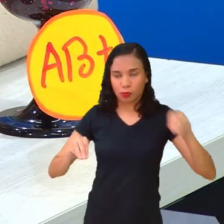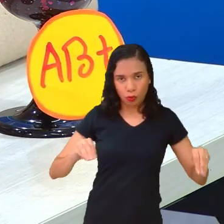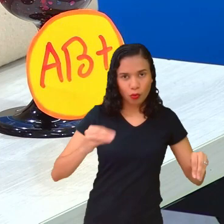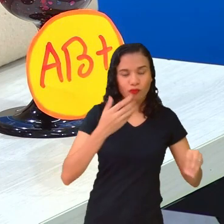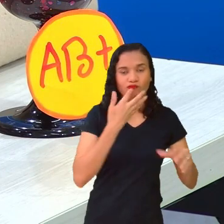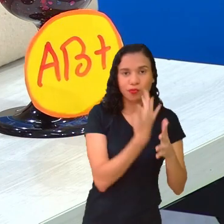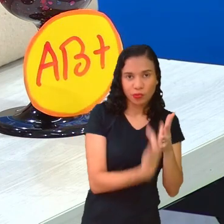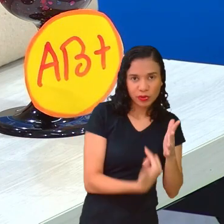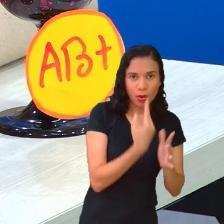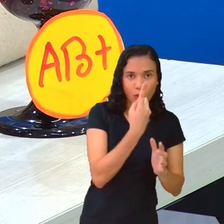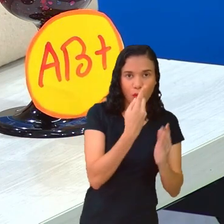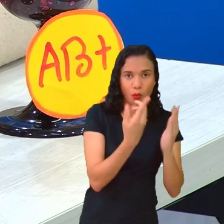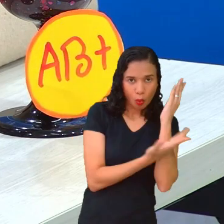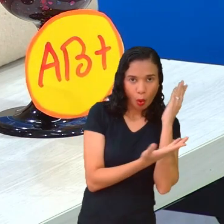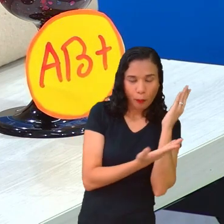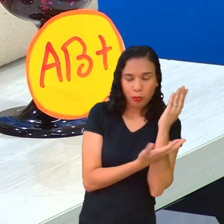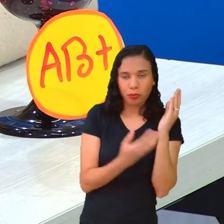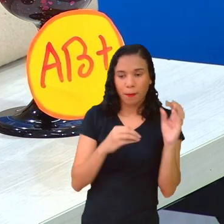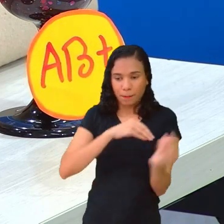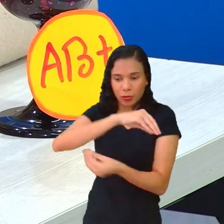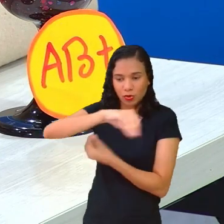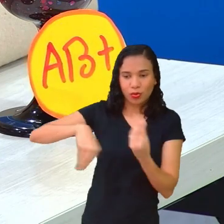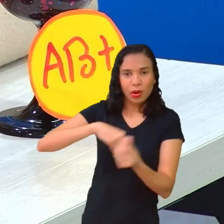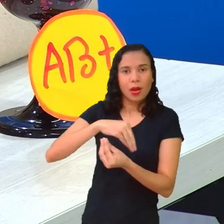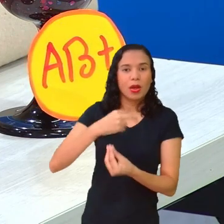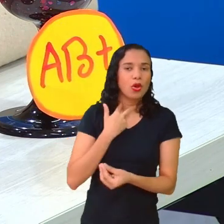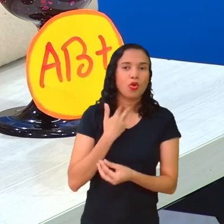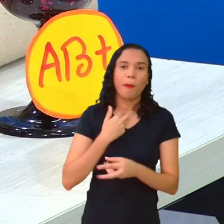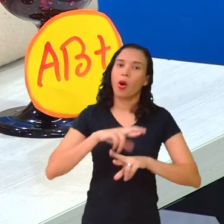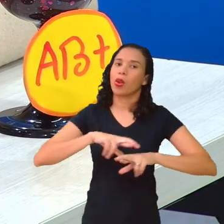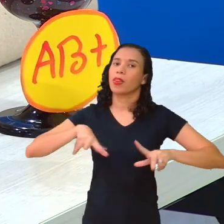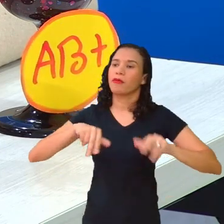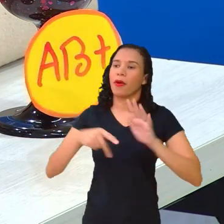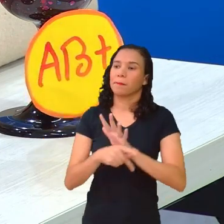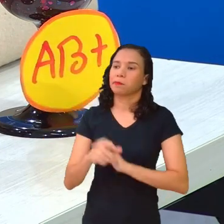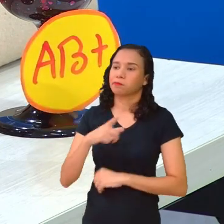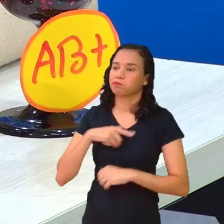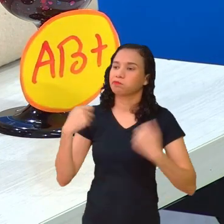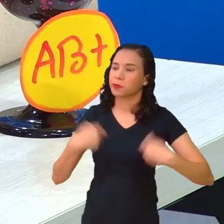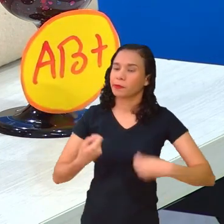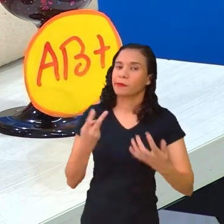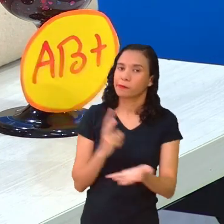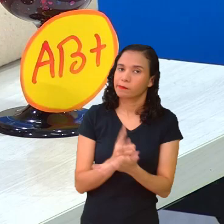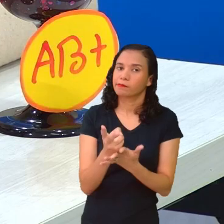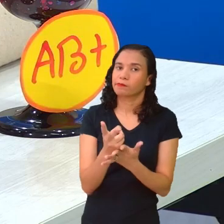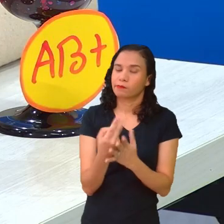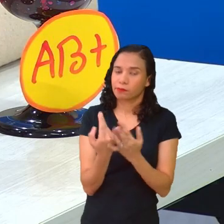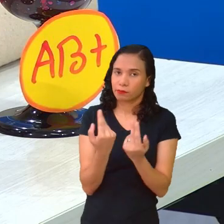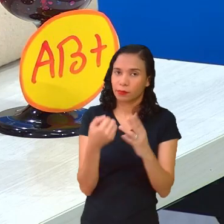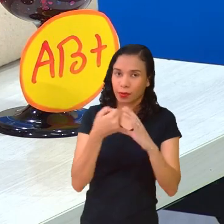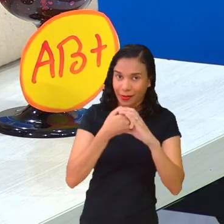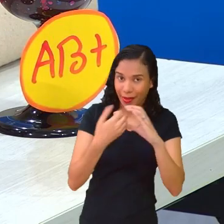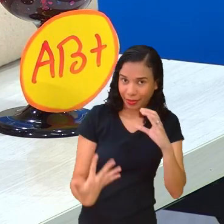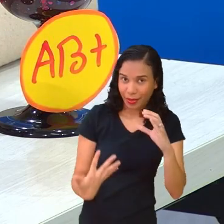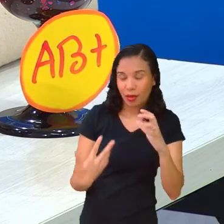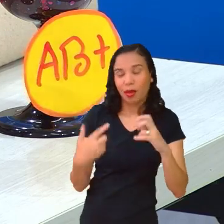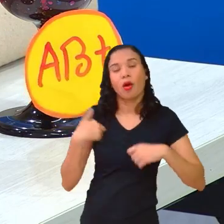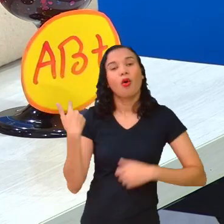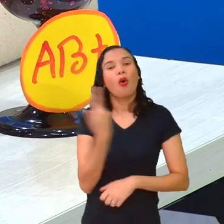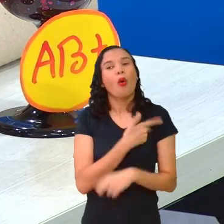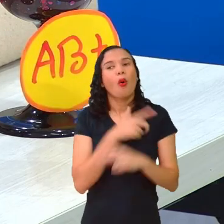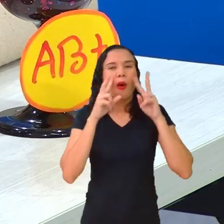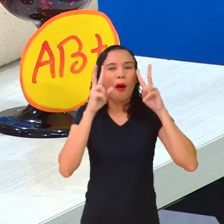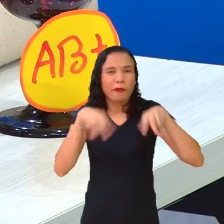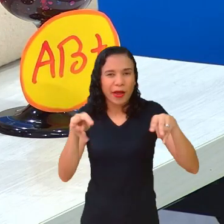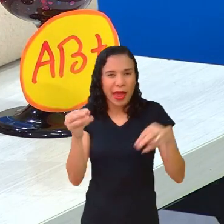sangue de um copo, passar para outro, e não pode ocorrer diferença. A gente tem que manter as características. E aí a gente vai ver.